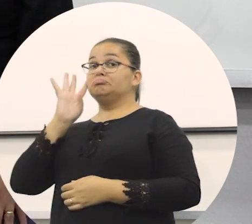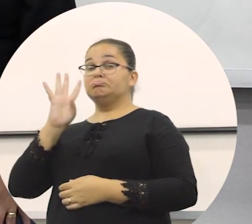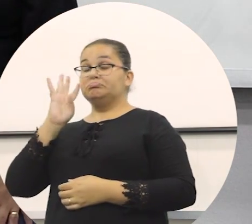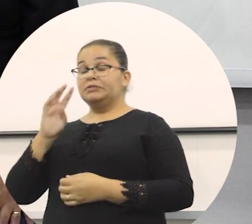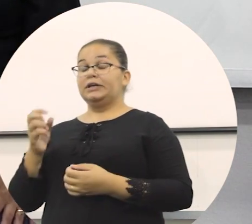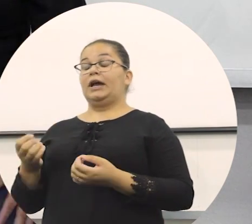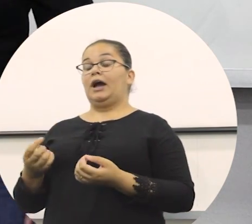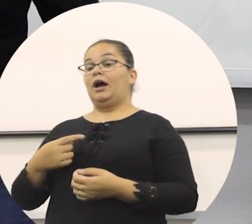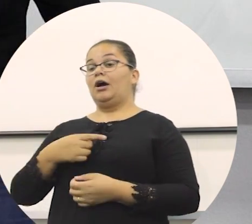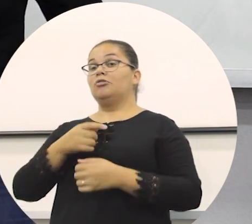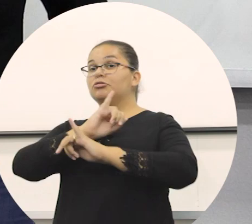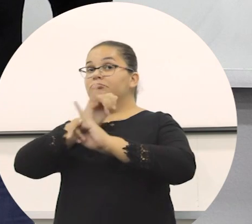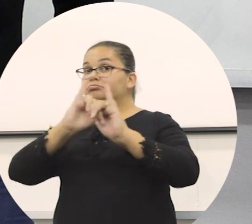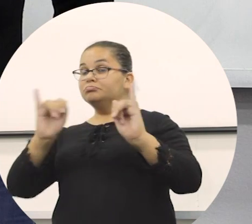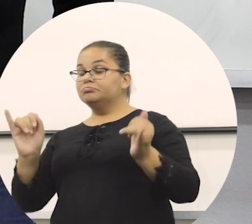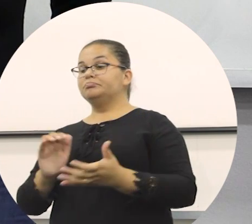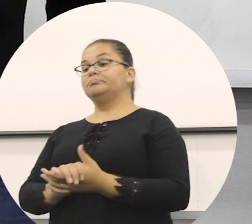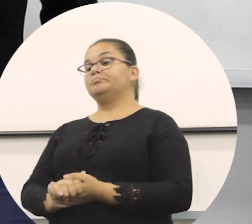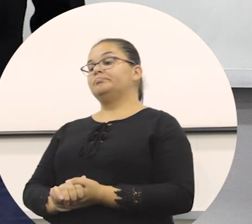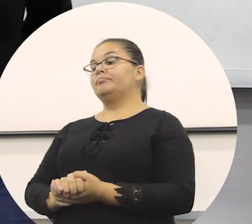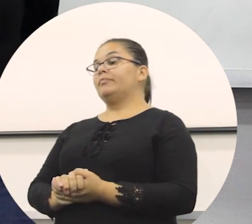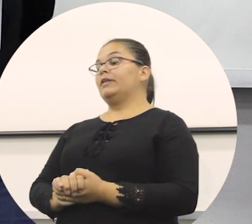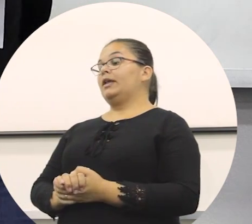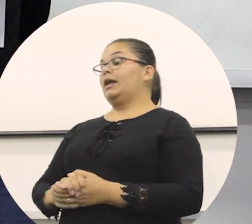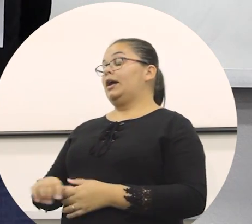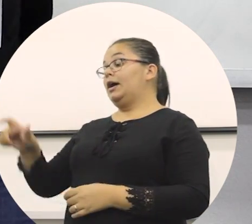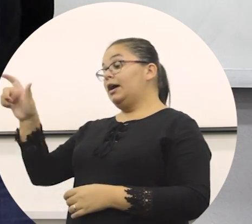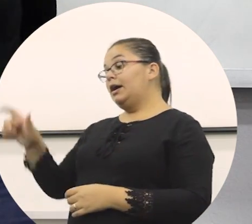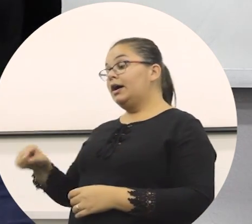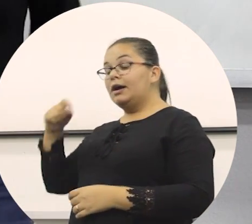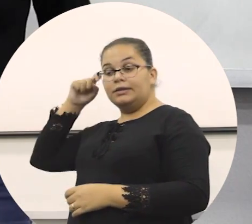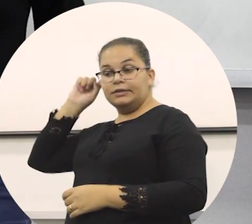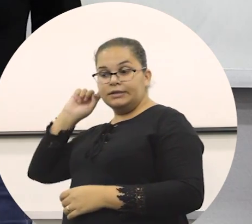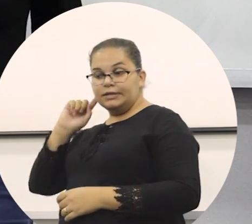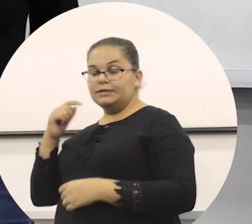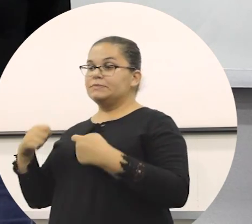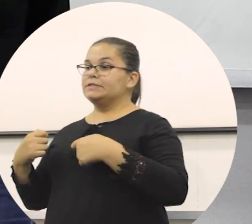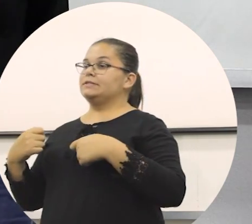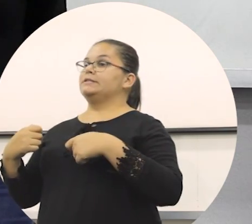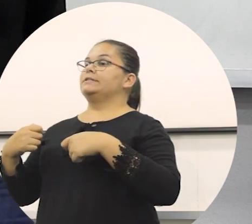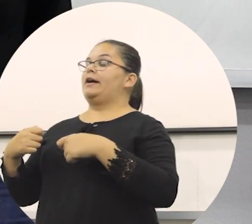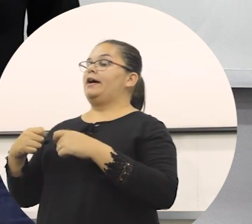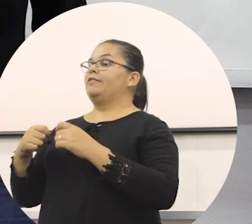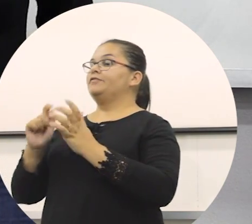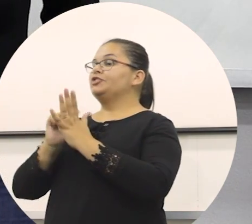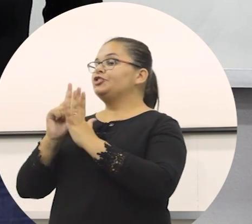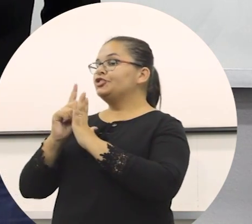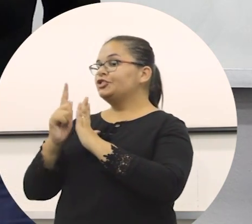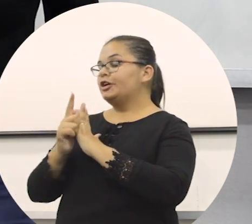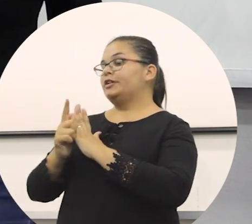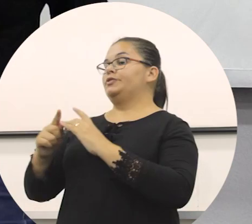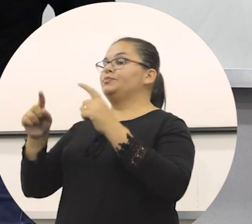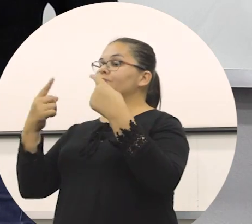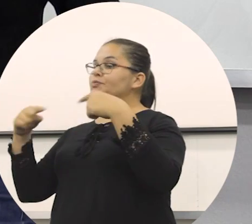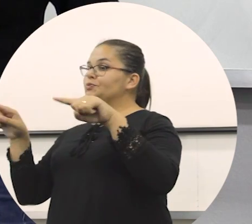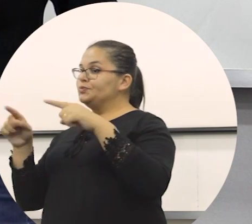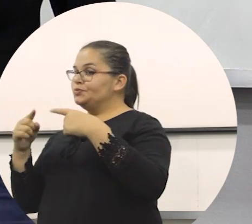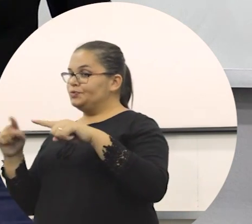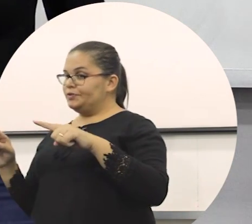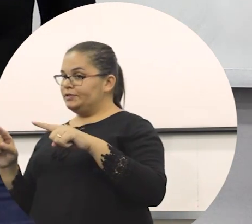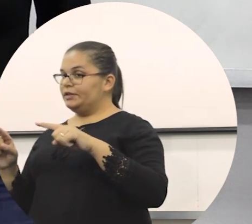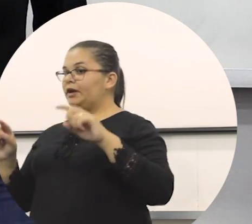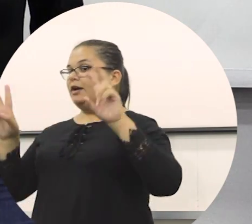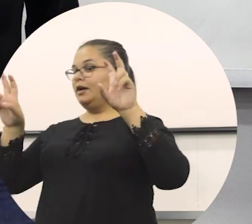vocês, que foi solicitado que ela trabalhasse o gênero música. E aí ela pegou a música Canoa